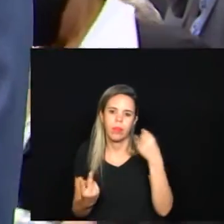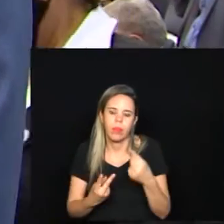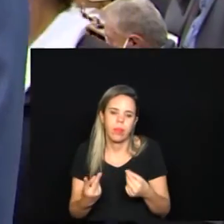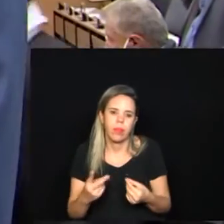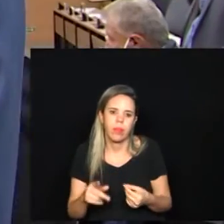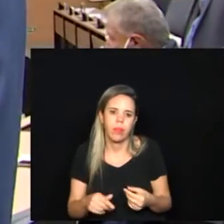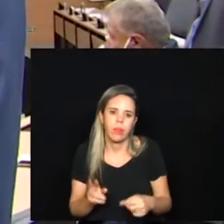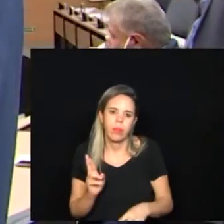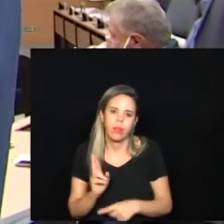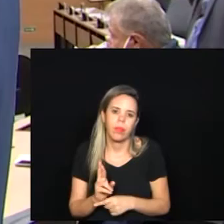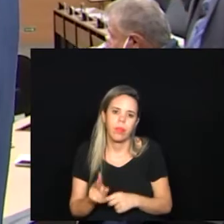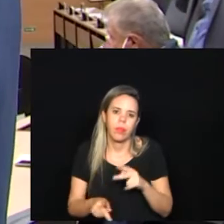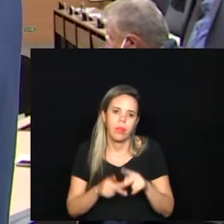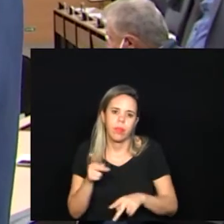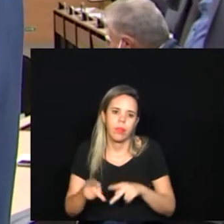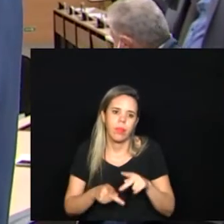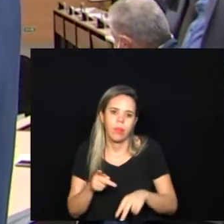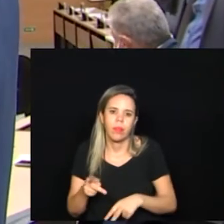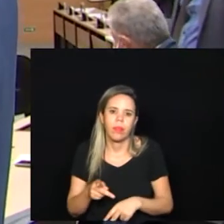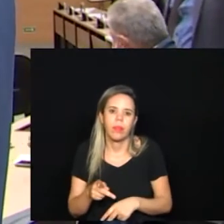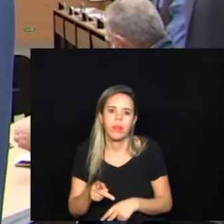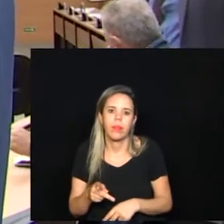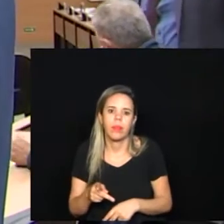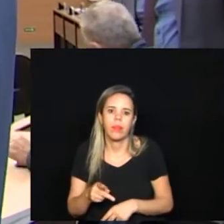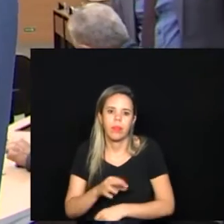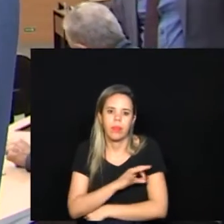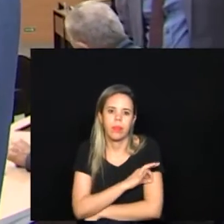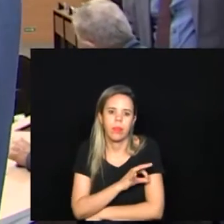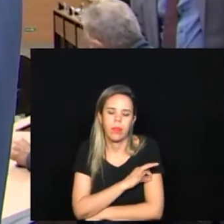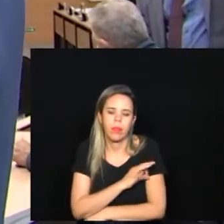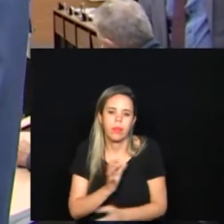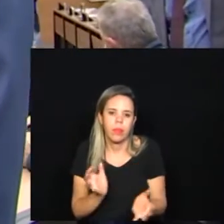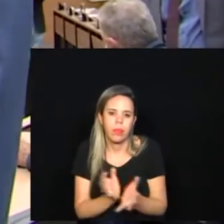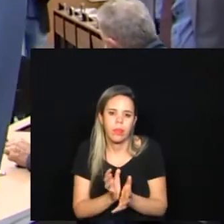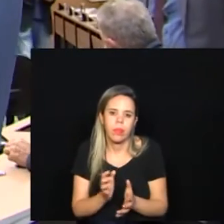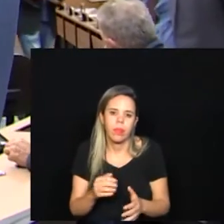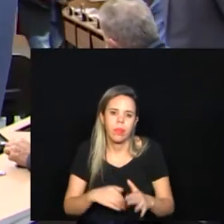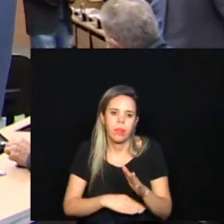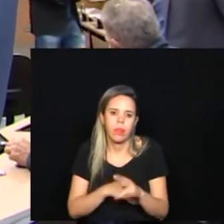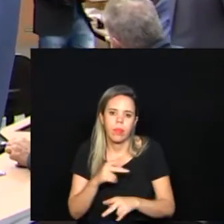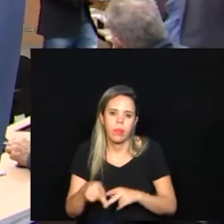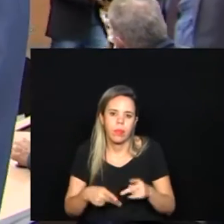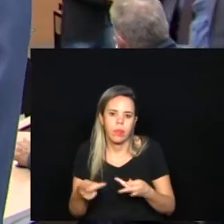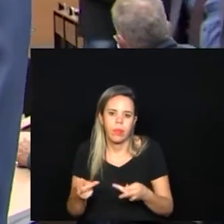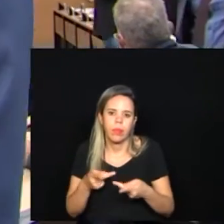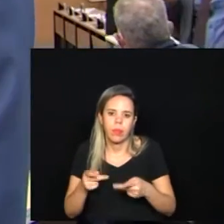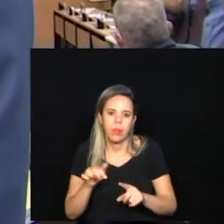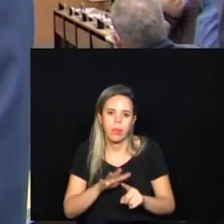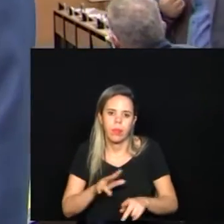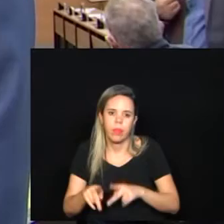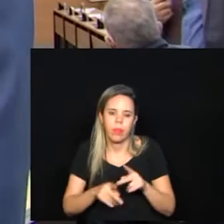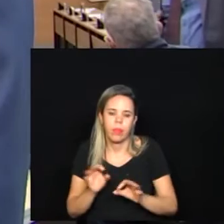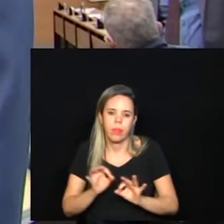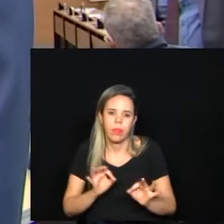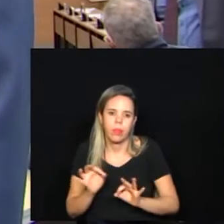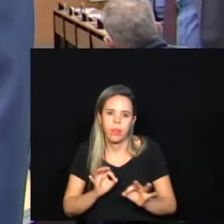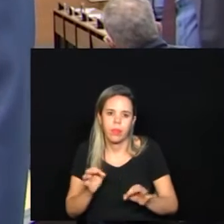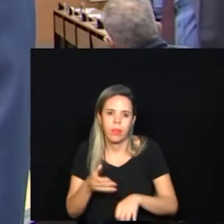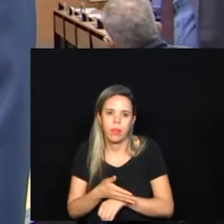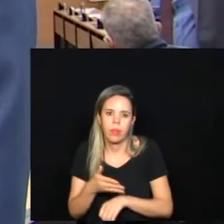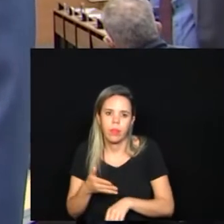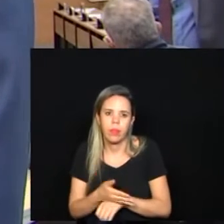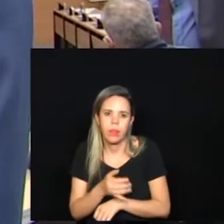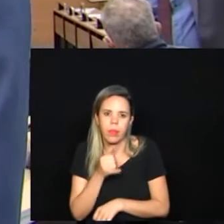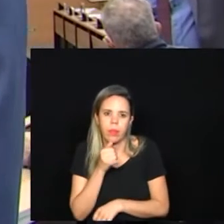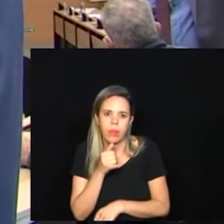ter representantes do executivo na comissão. Iremos convidar a população, a sociedade civil organizada, que aí no